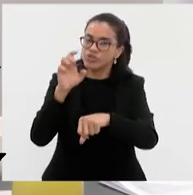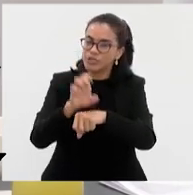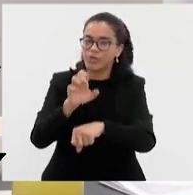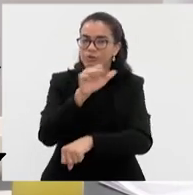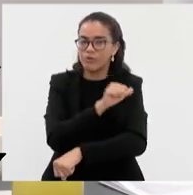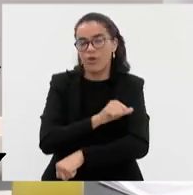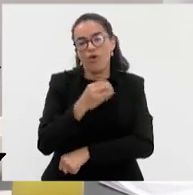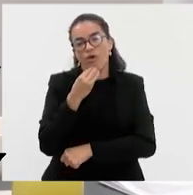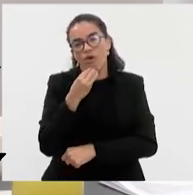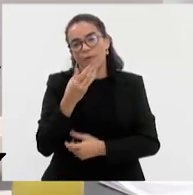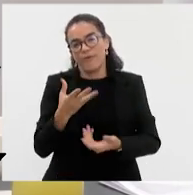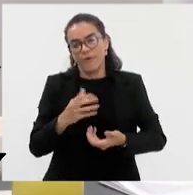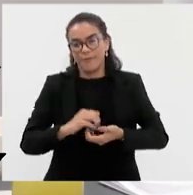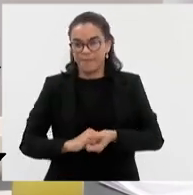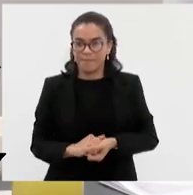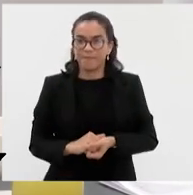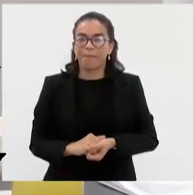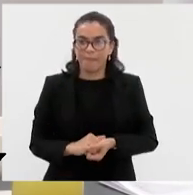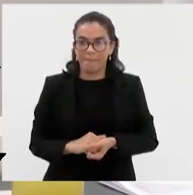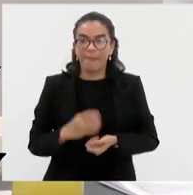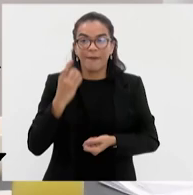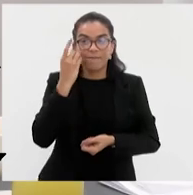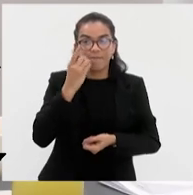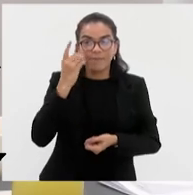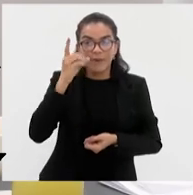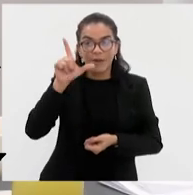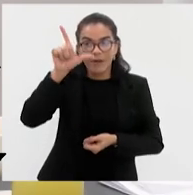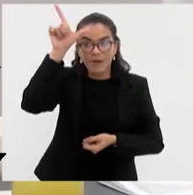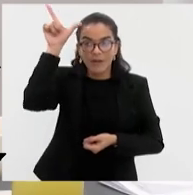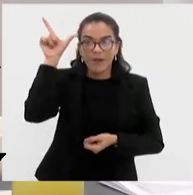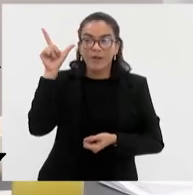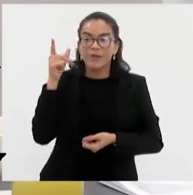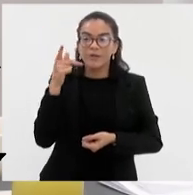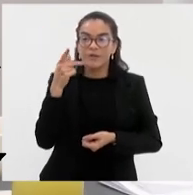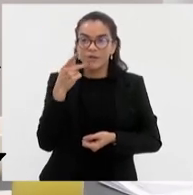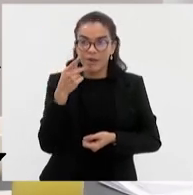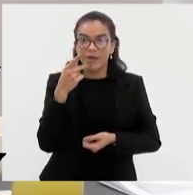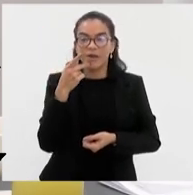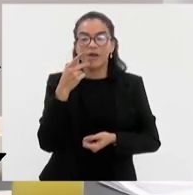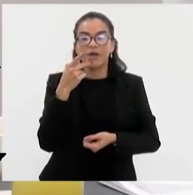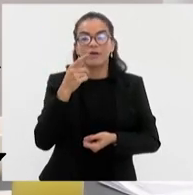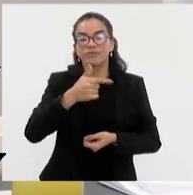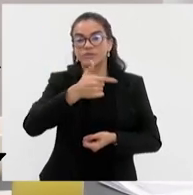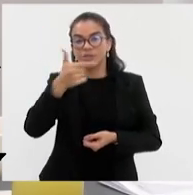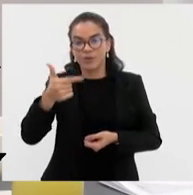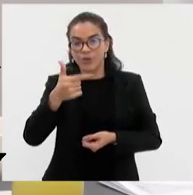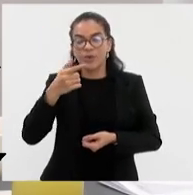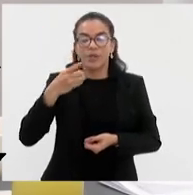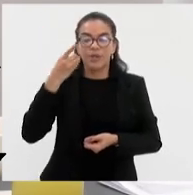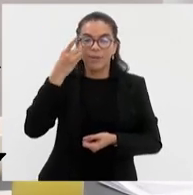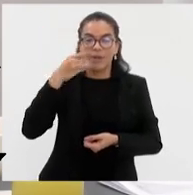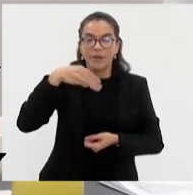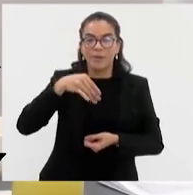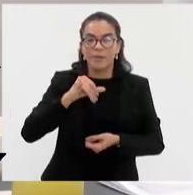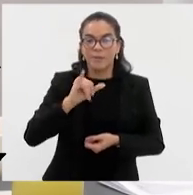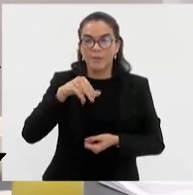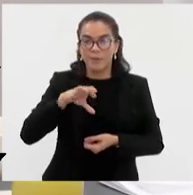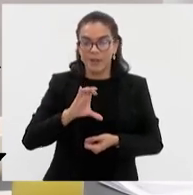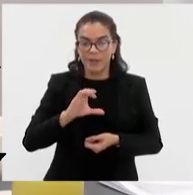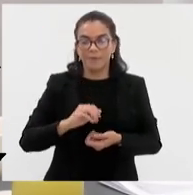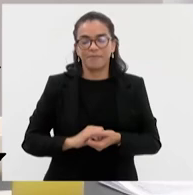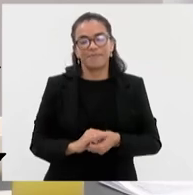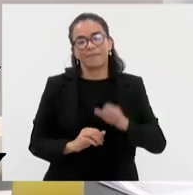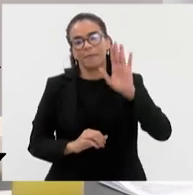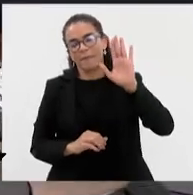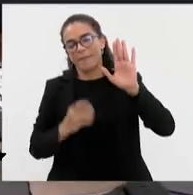Janeiro, obviamente. Deputado Luiz Paulo, a parte, e depois, na sequência, deputado Mink e deputado Serafim.